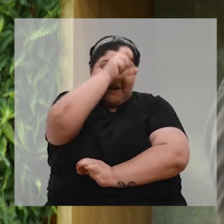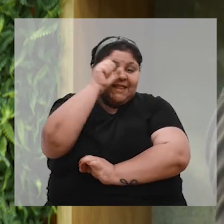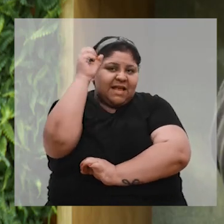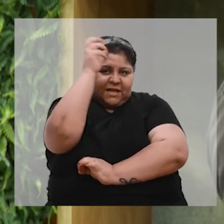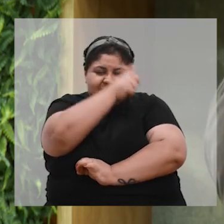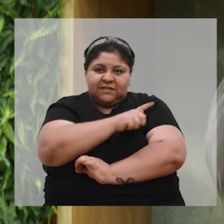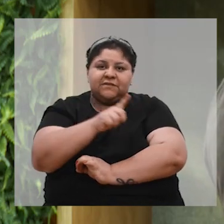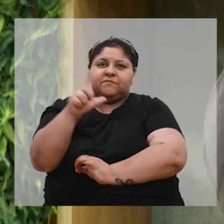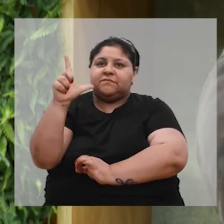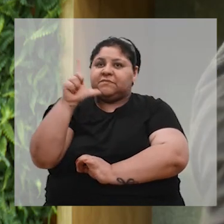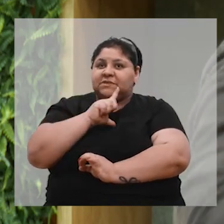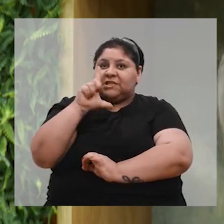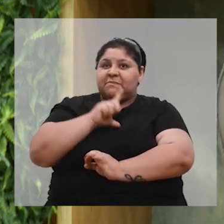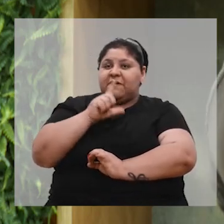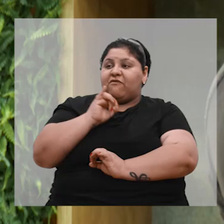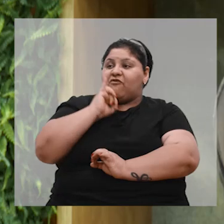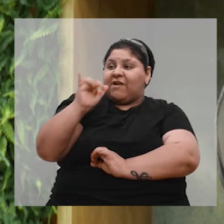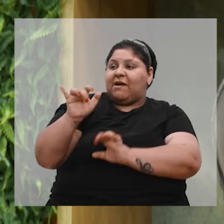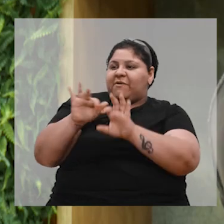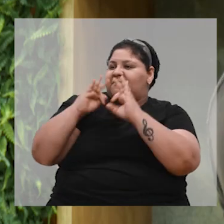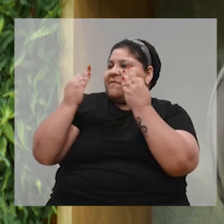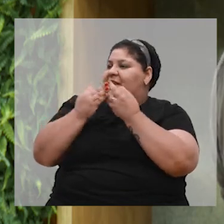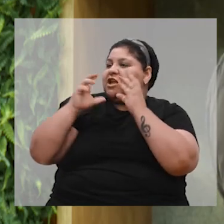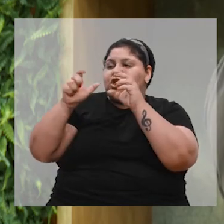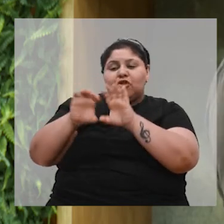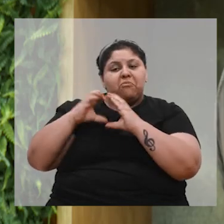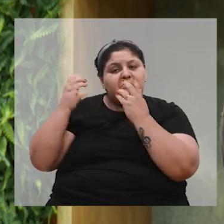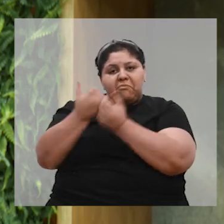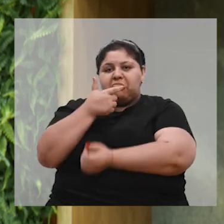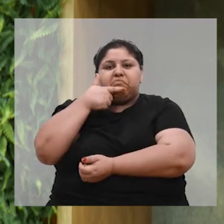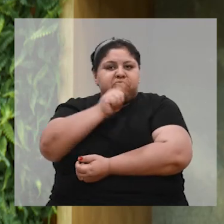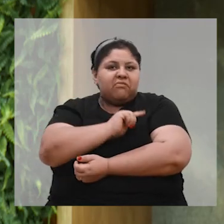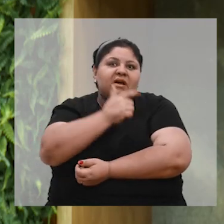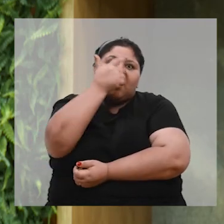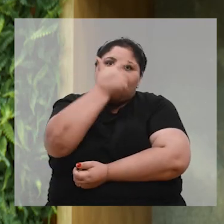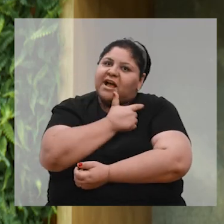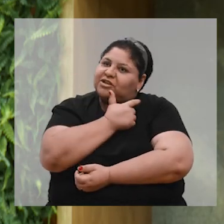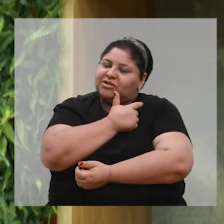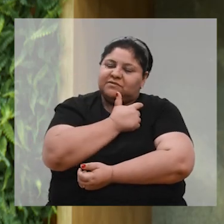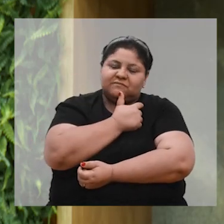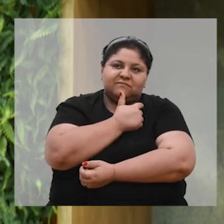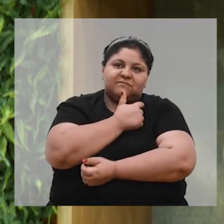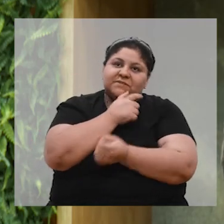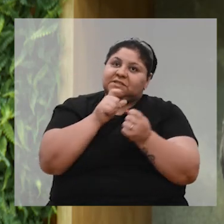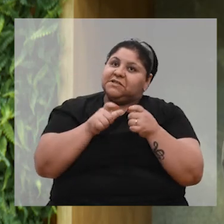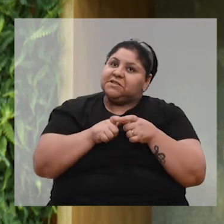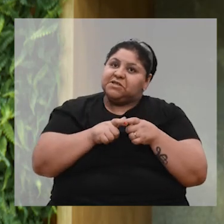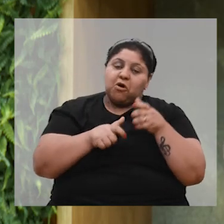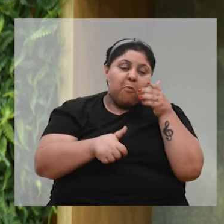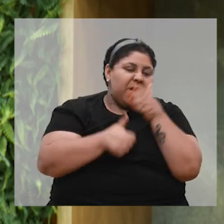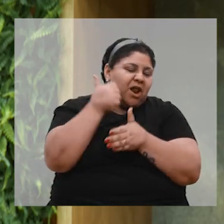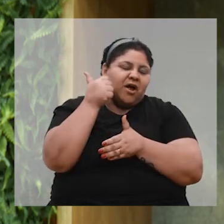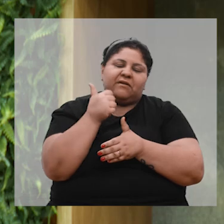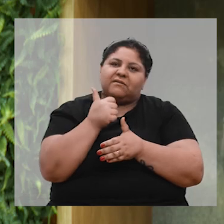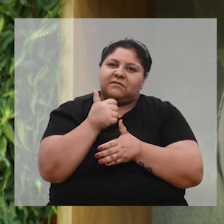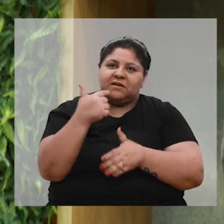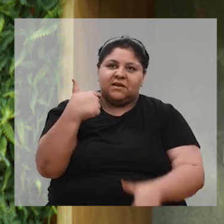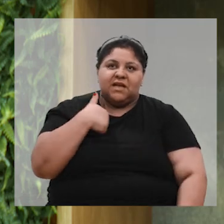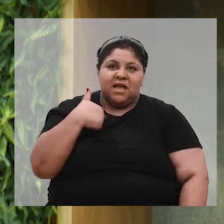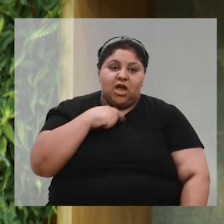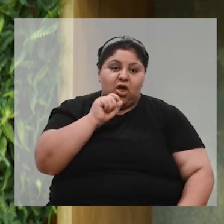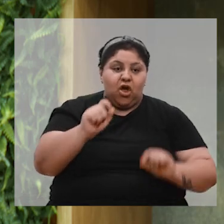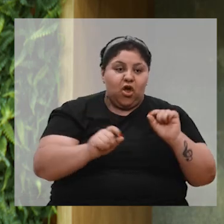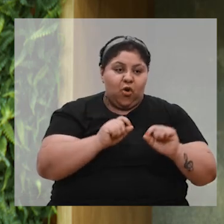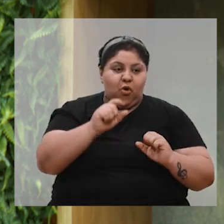os alunos aprendendo aquilo vão trazer aquilo para as famílias e toda a comunidade escolar ganha. Então, acho que essa é a maior recompensa,